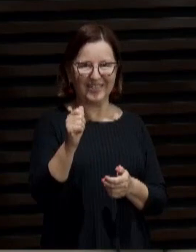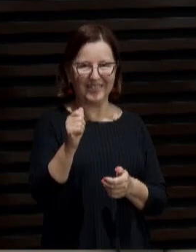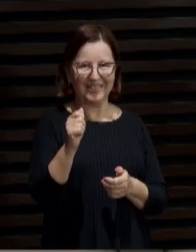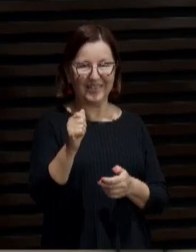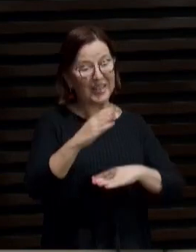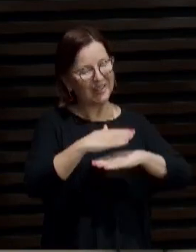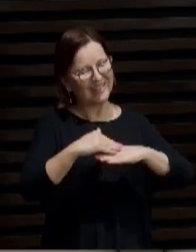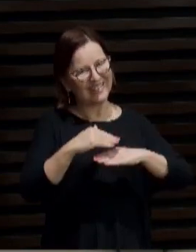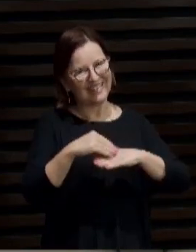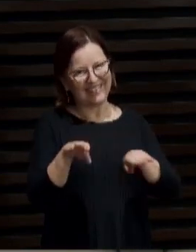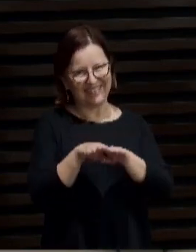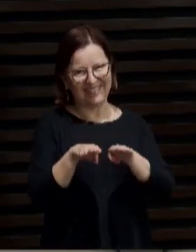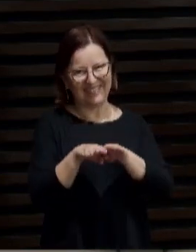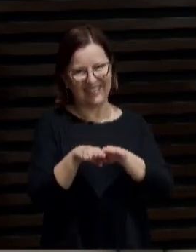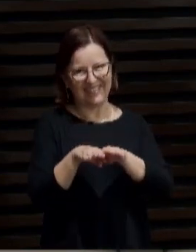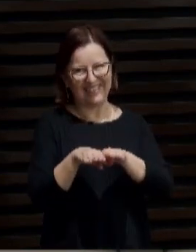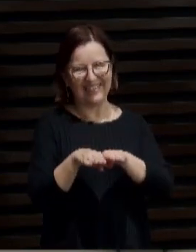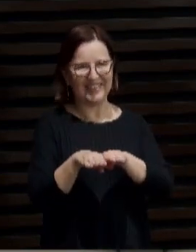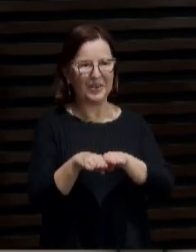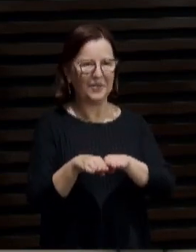de consolo, meus irmãos.